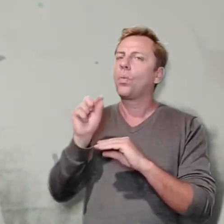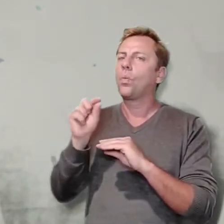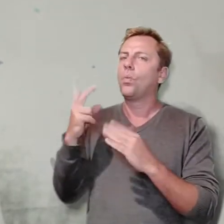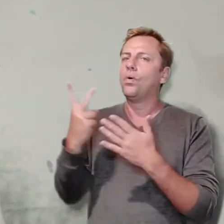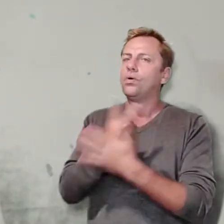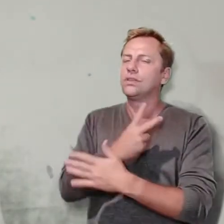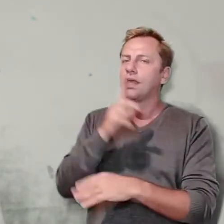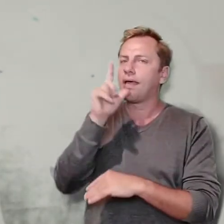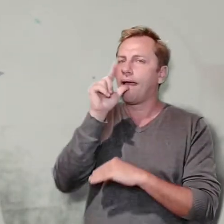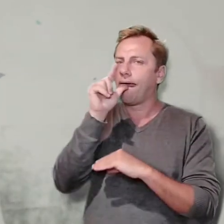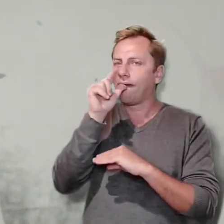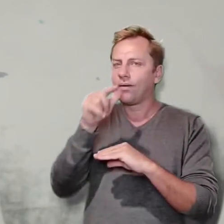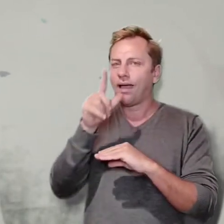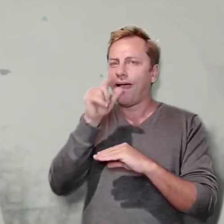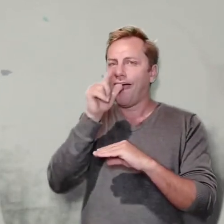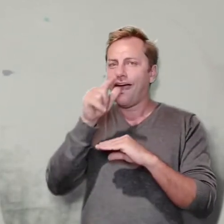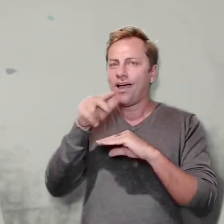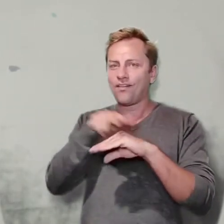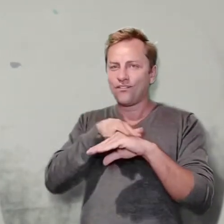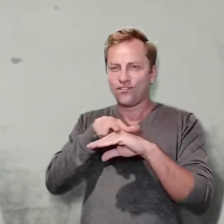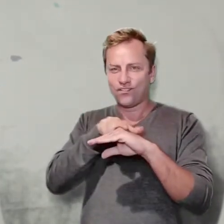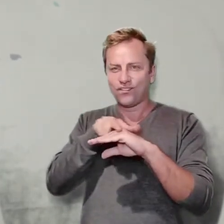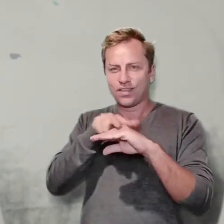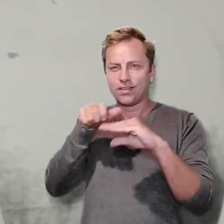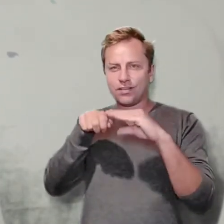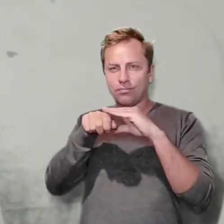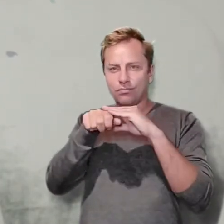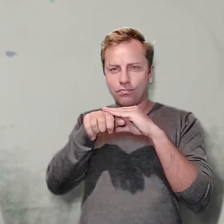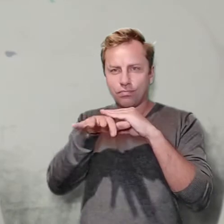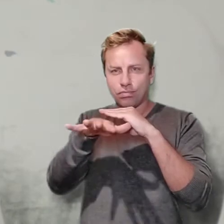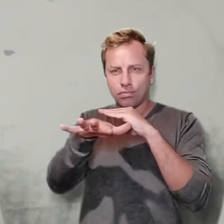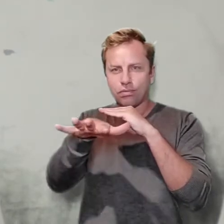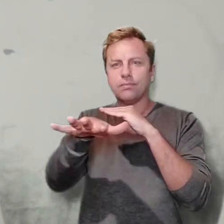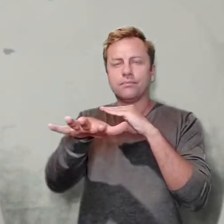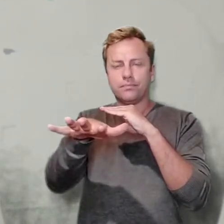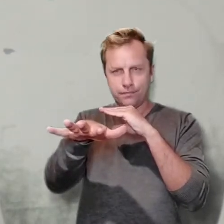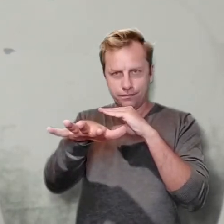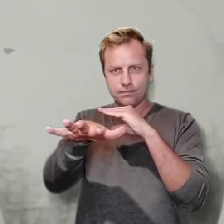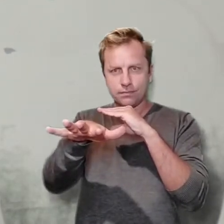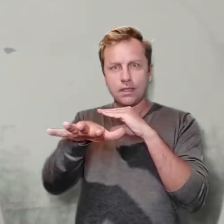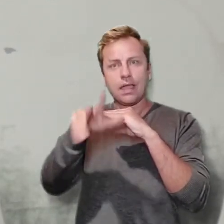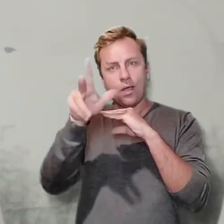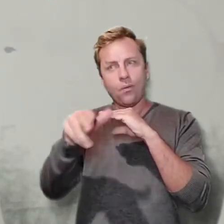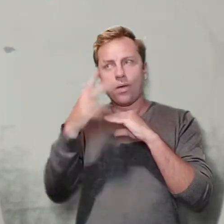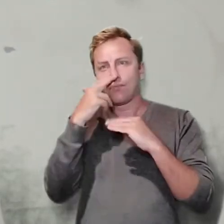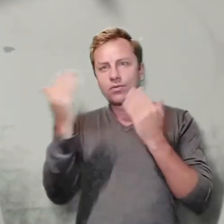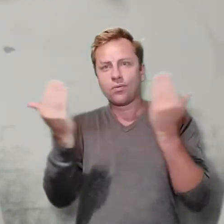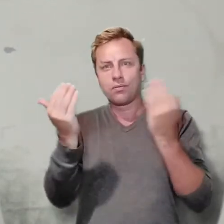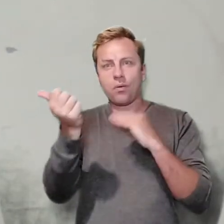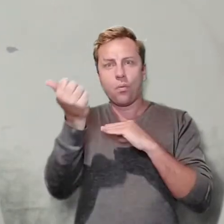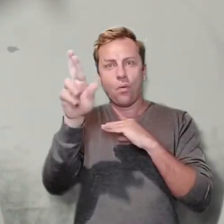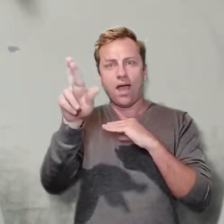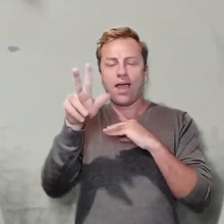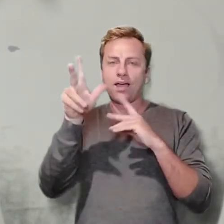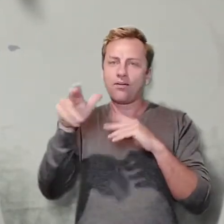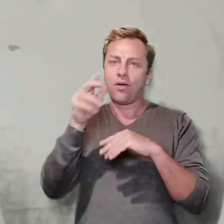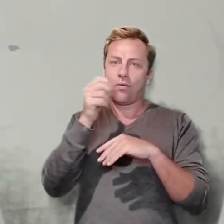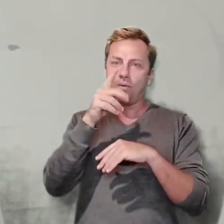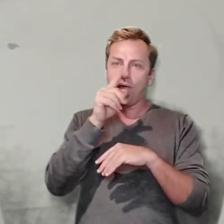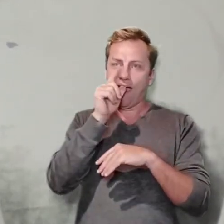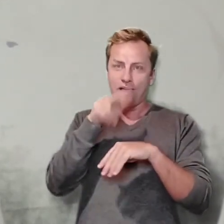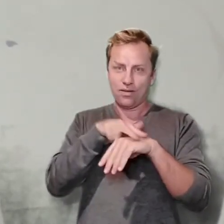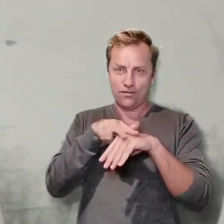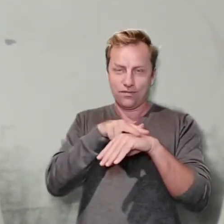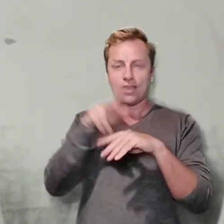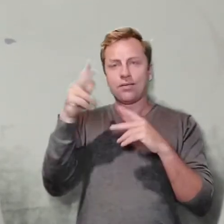Veja o que acontece com a água. A água verde, ela sai da esponja, que é o nosso ar. Vamos imaginar que essa